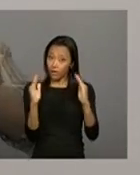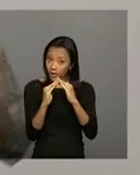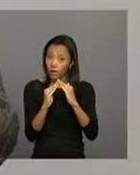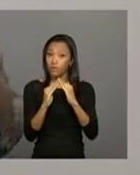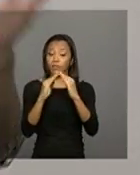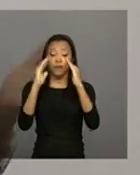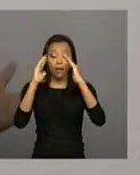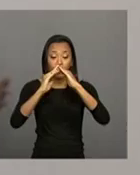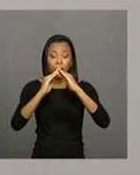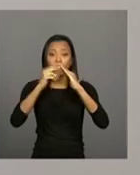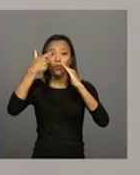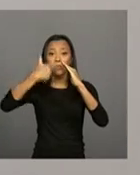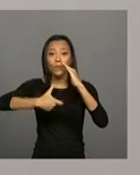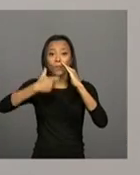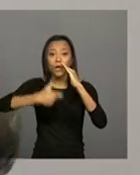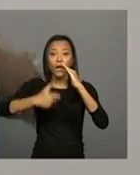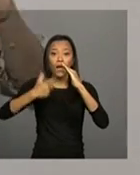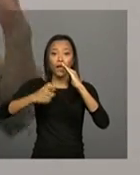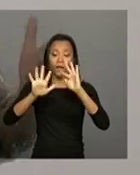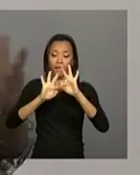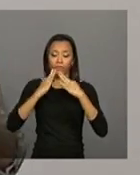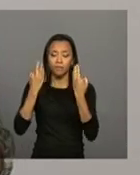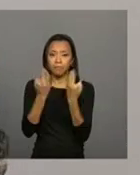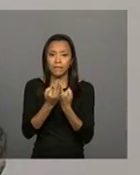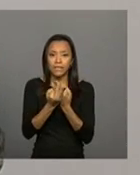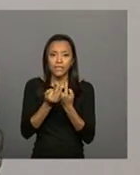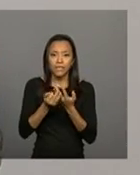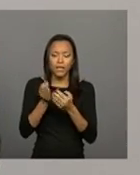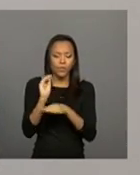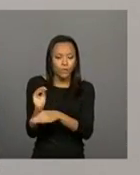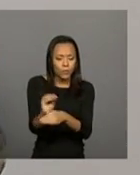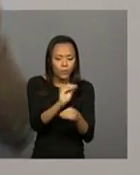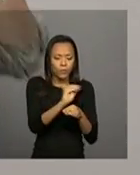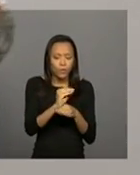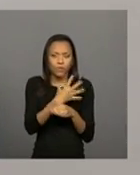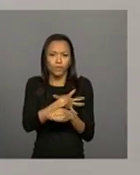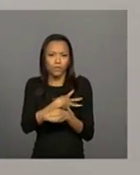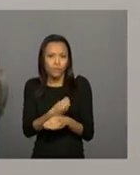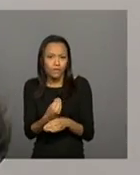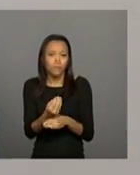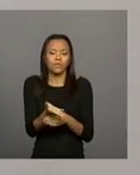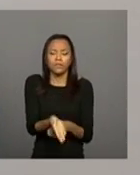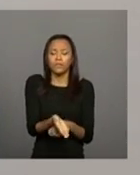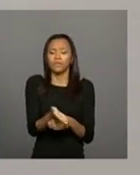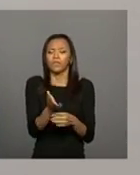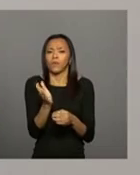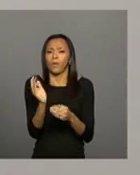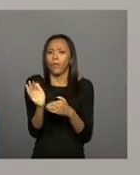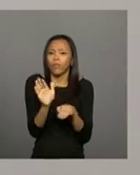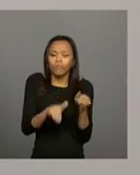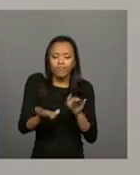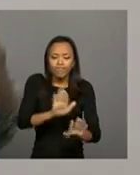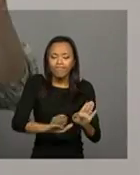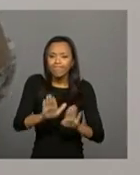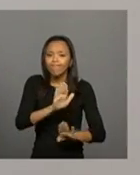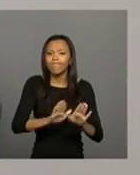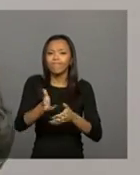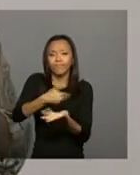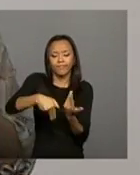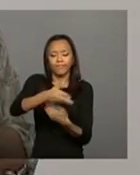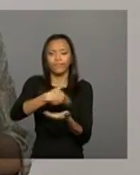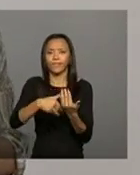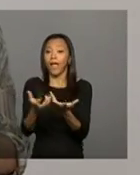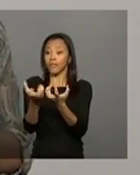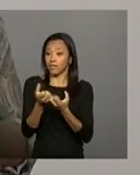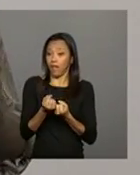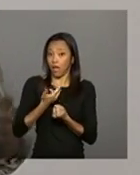casa é onde você estrutura a família, você cria seus laços afetivos, protege as crianças, recebe